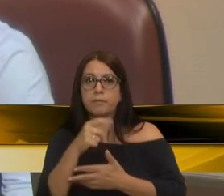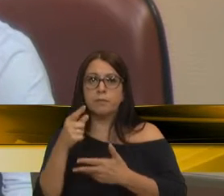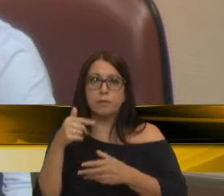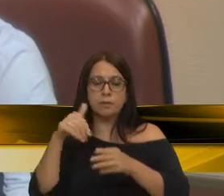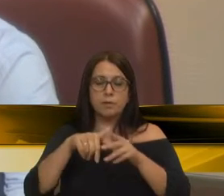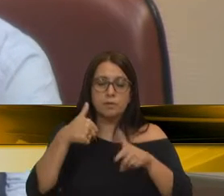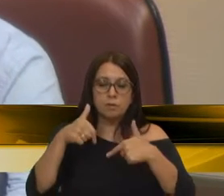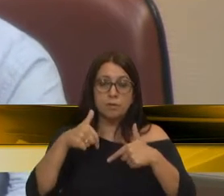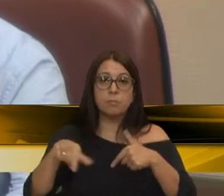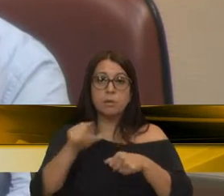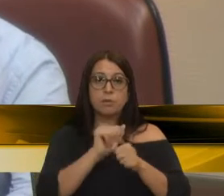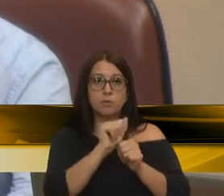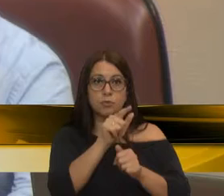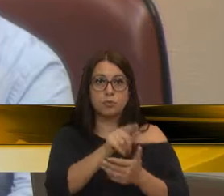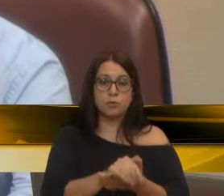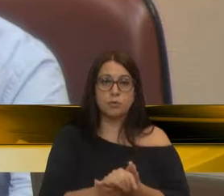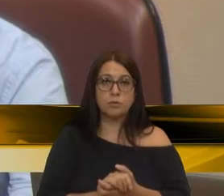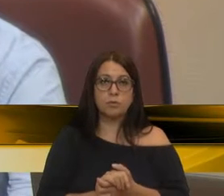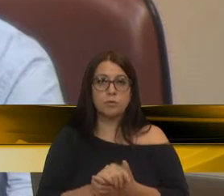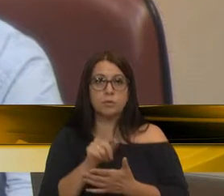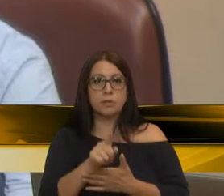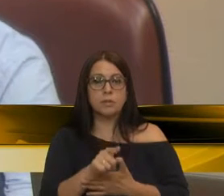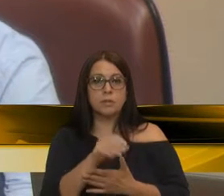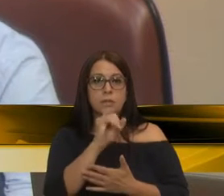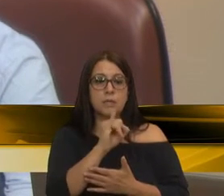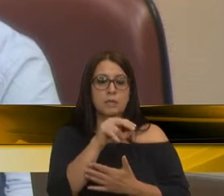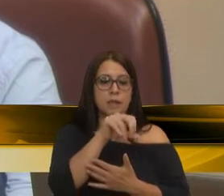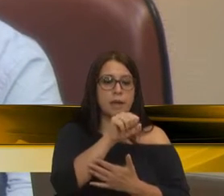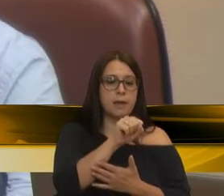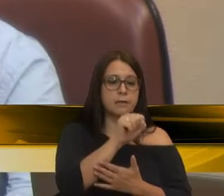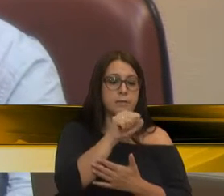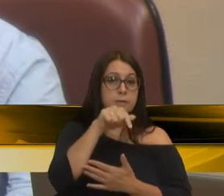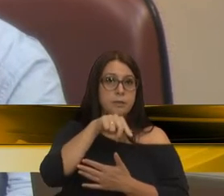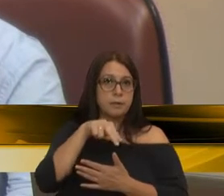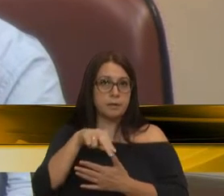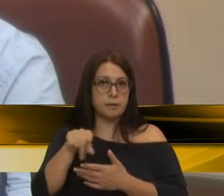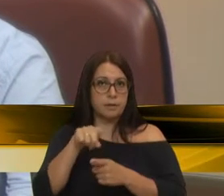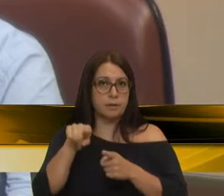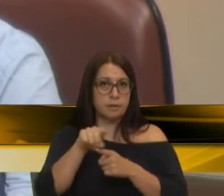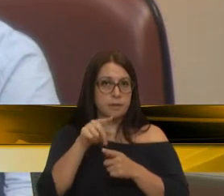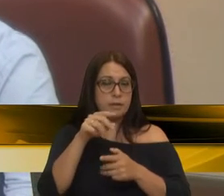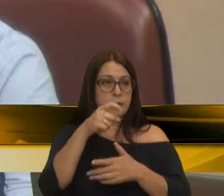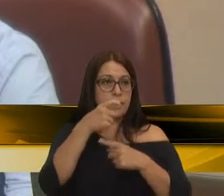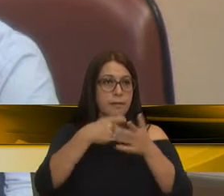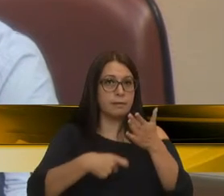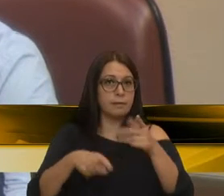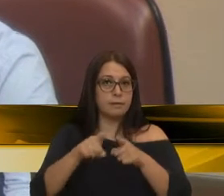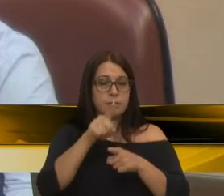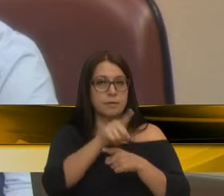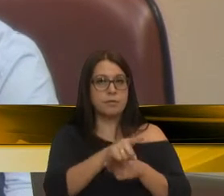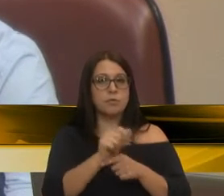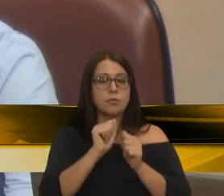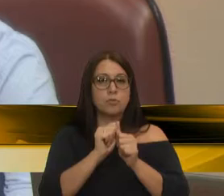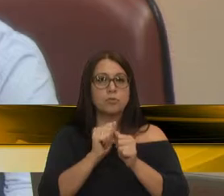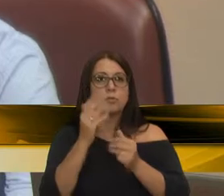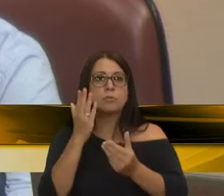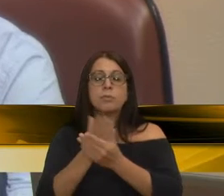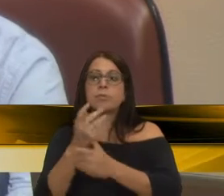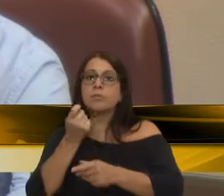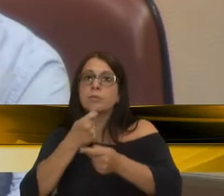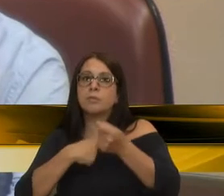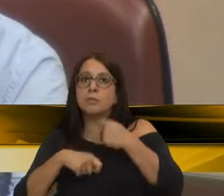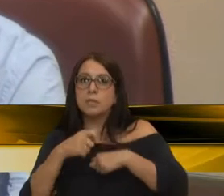serviço a isenção de iss qn e da taxa de gerenciamento informa que através do processo administrativo